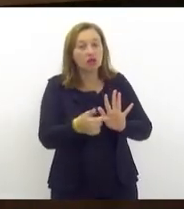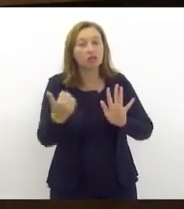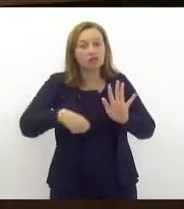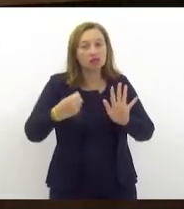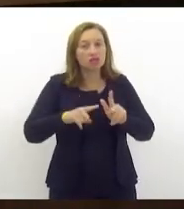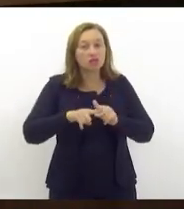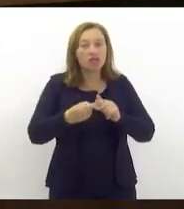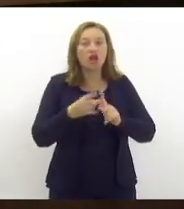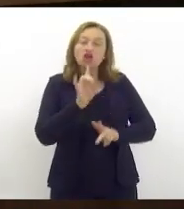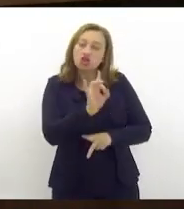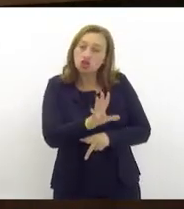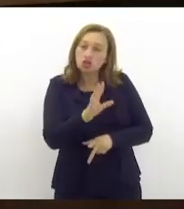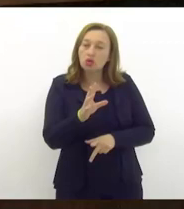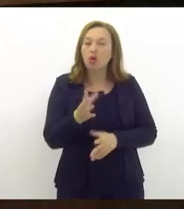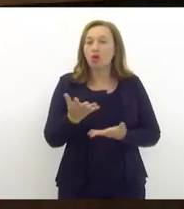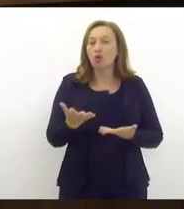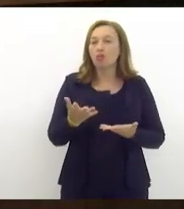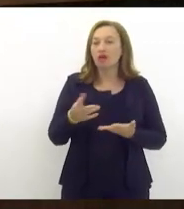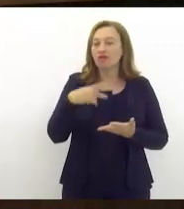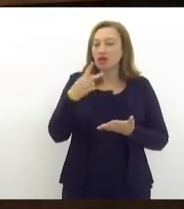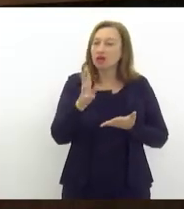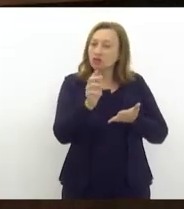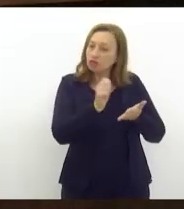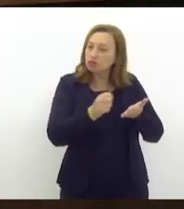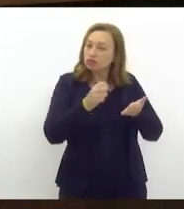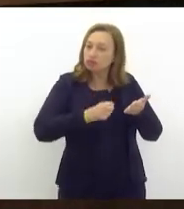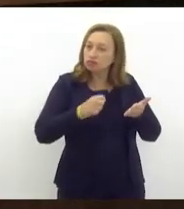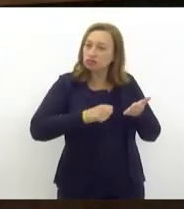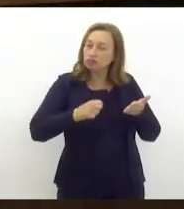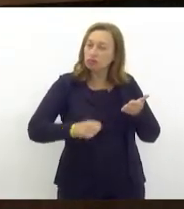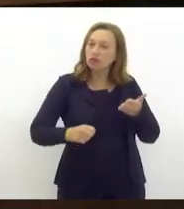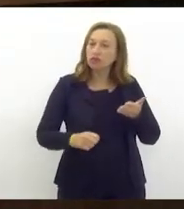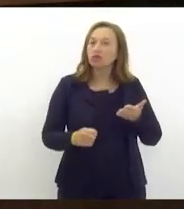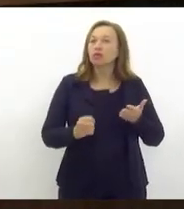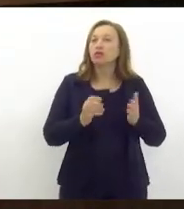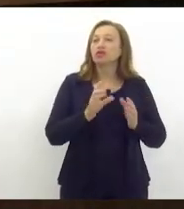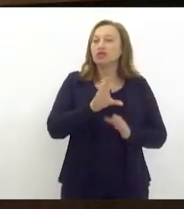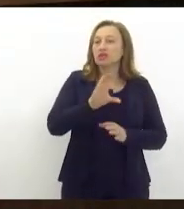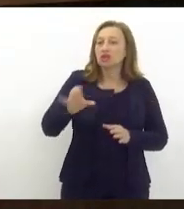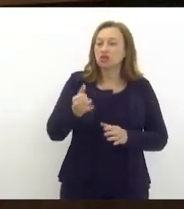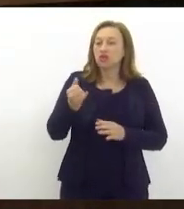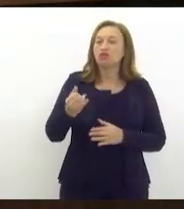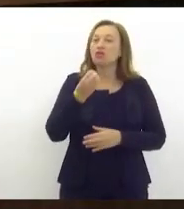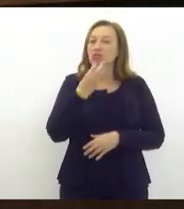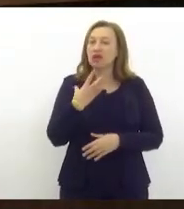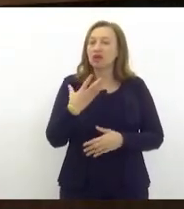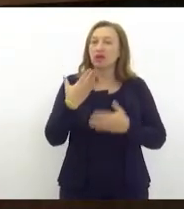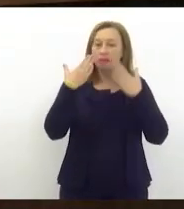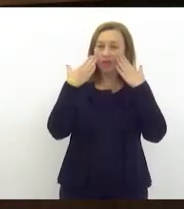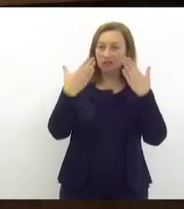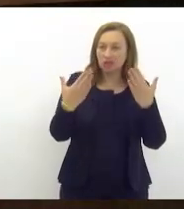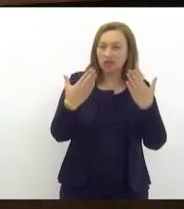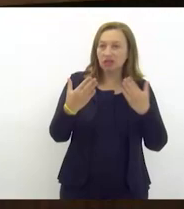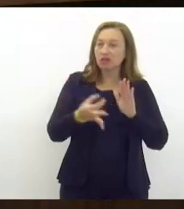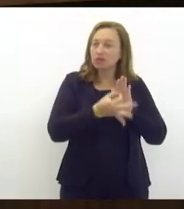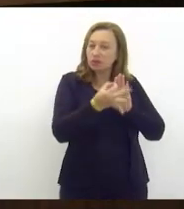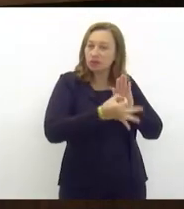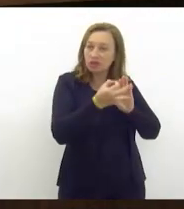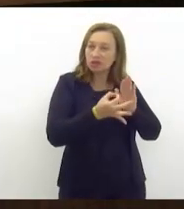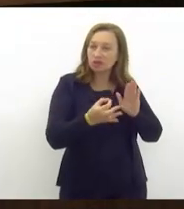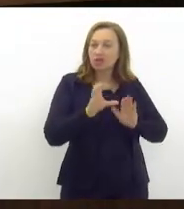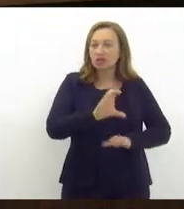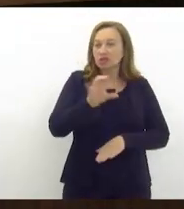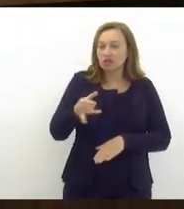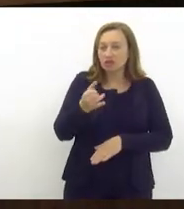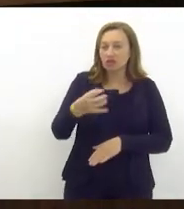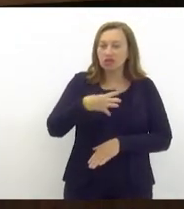só para ajustar na inteligência que a gente está adotando com a produtividade da CCJ, o que foi bem apresentado no parecer da CCJ, foi